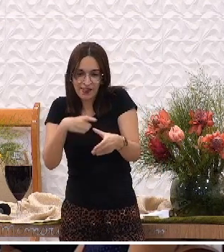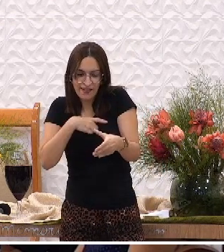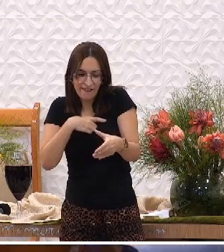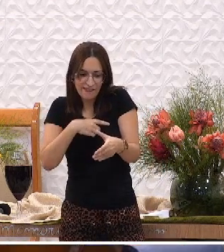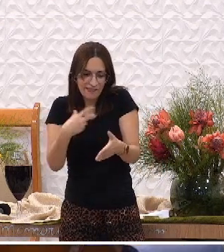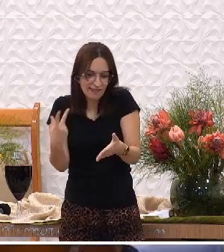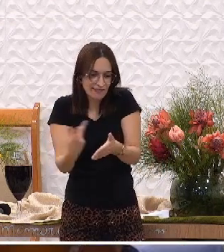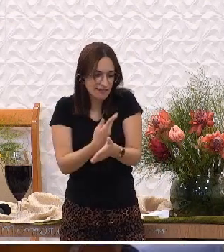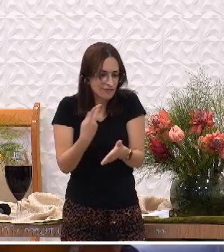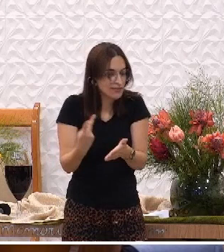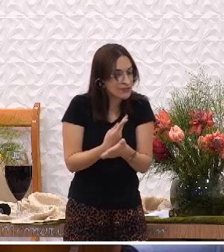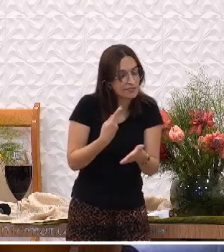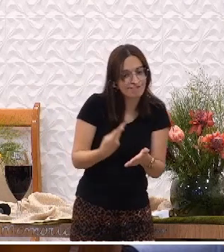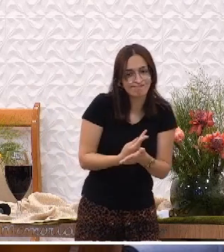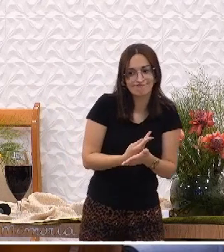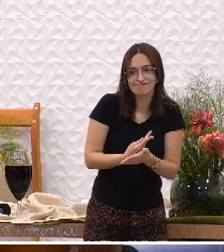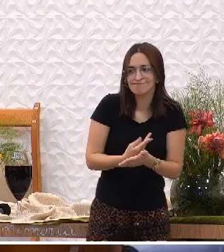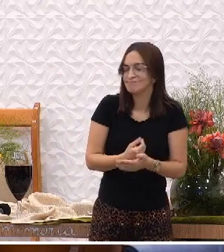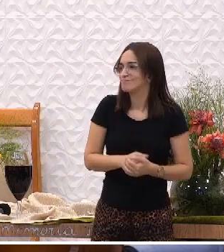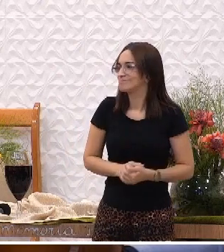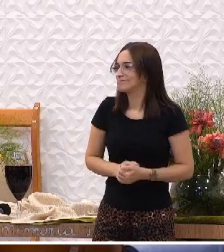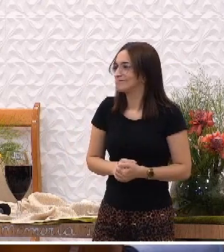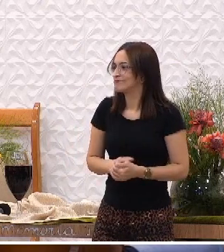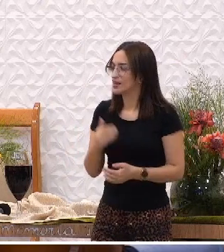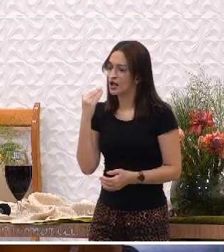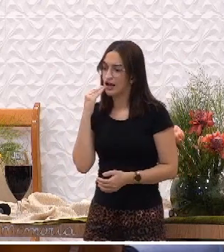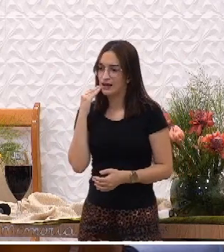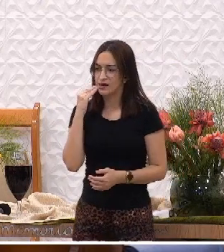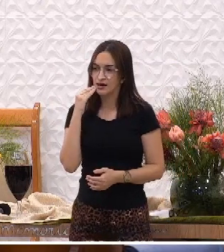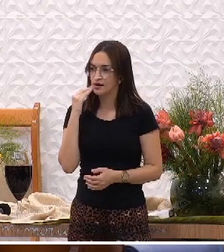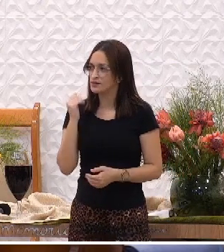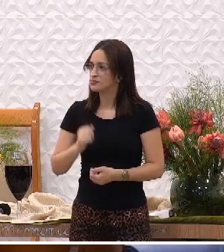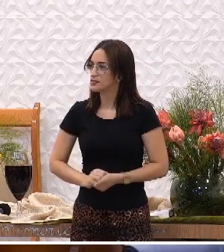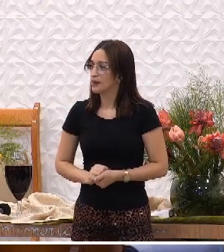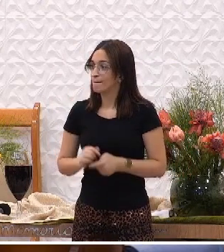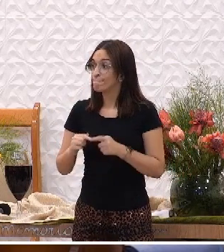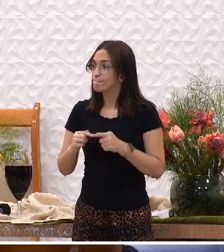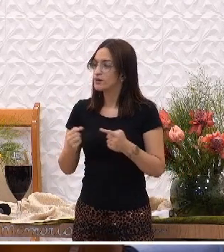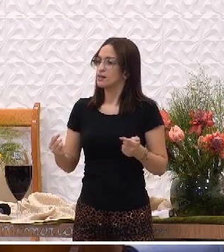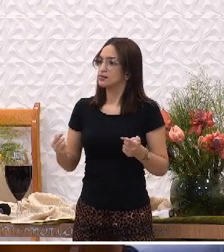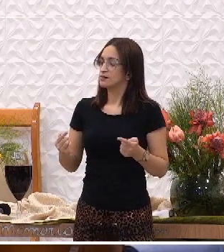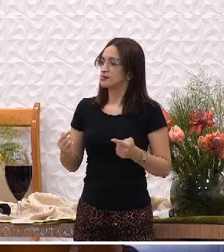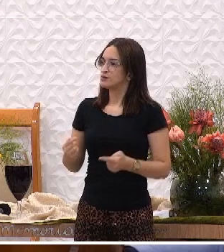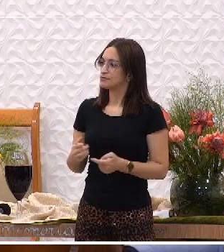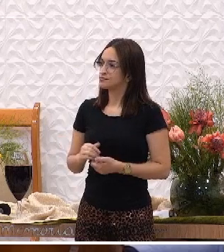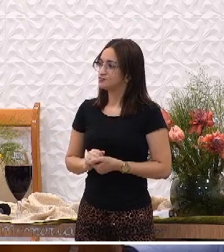os leigos, não participam de nada da decisão da igreja. Por outro lado, quando você vai para uma forma de